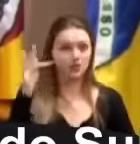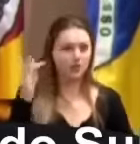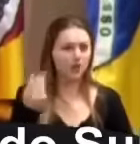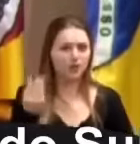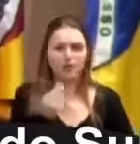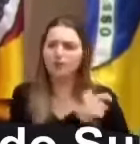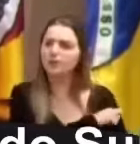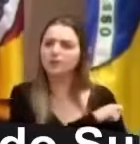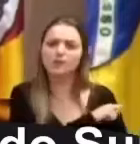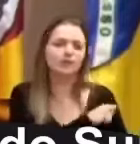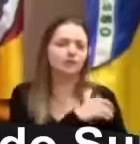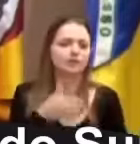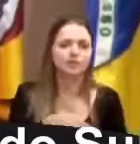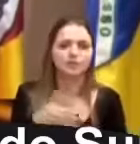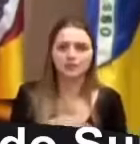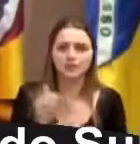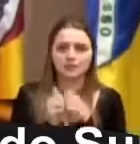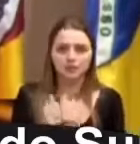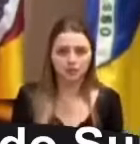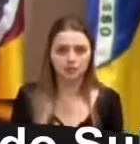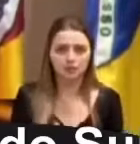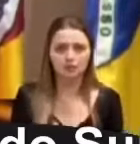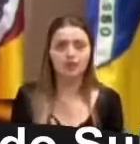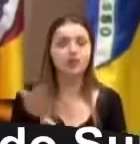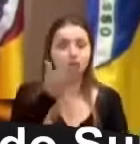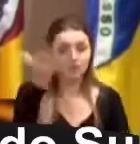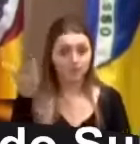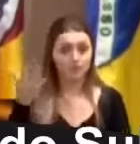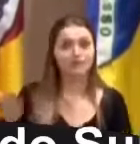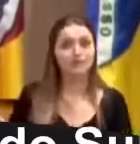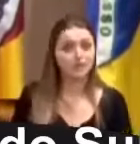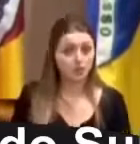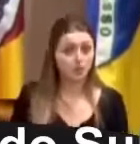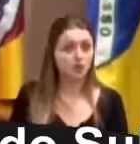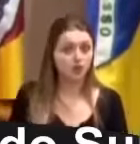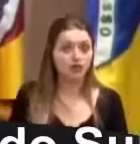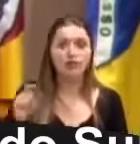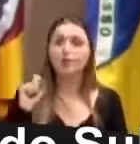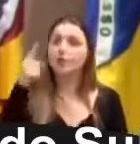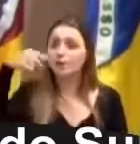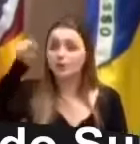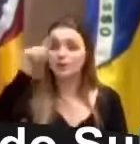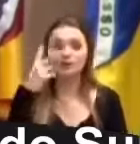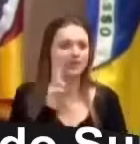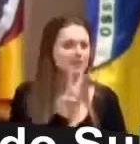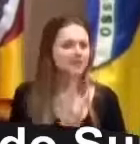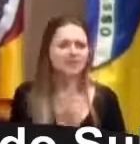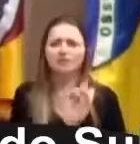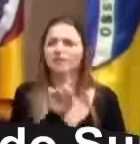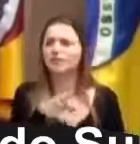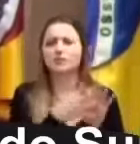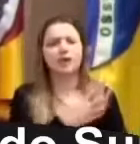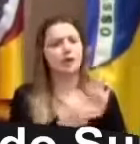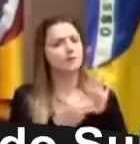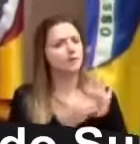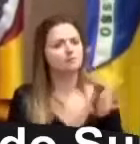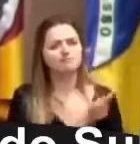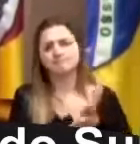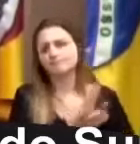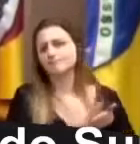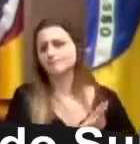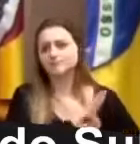vários universitários que estavam lá. Meus jovens, o que vocês estão vendo aí não é exemplo para